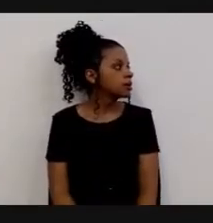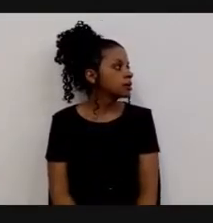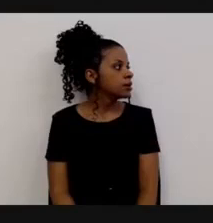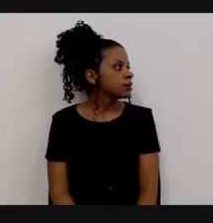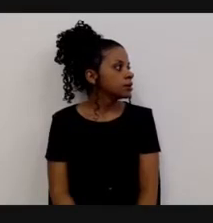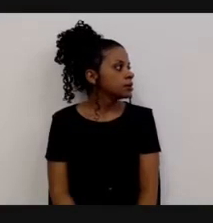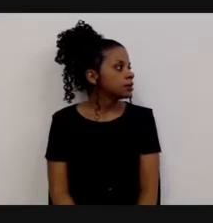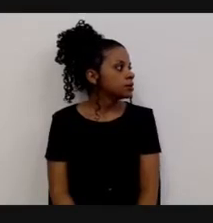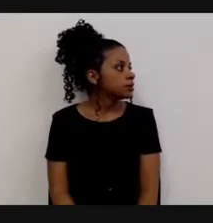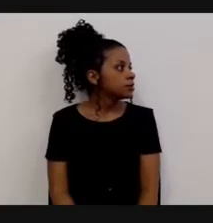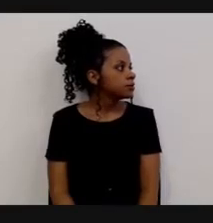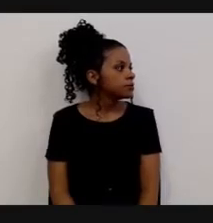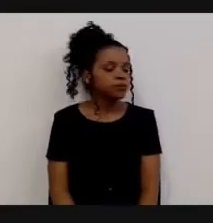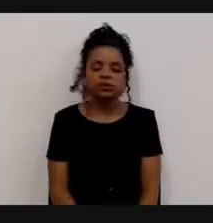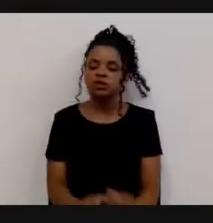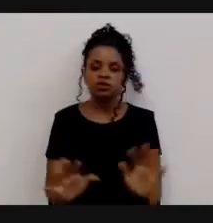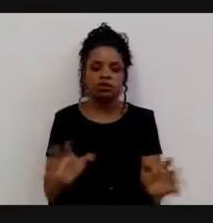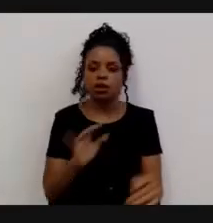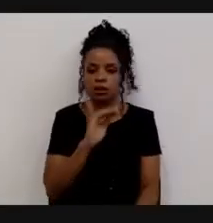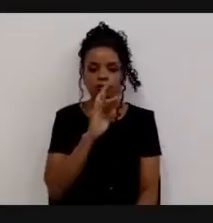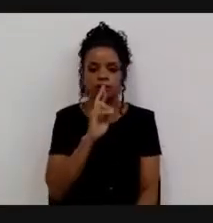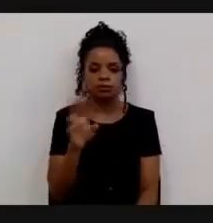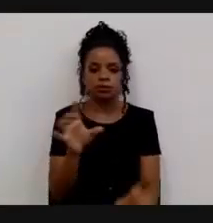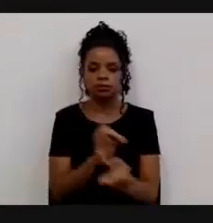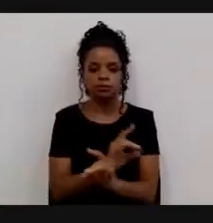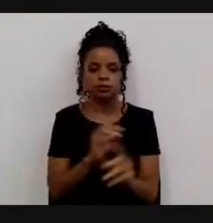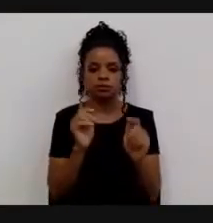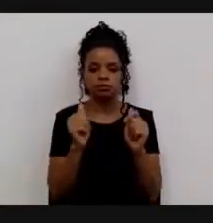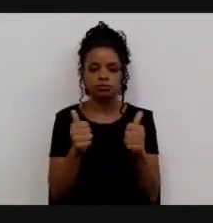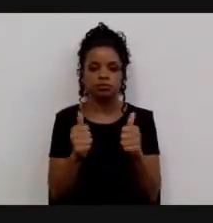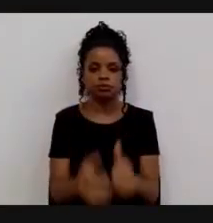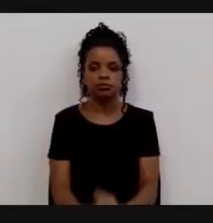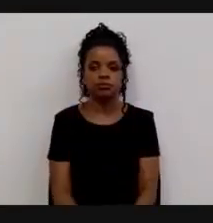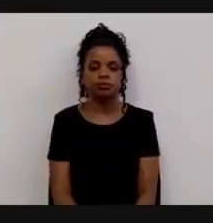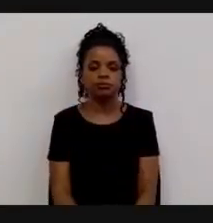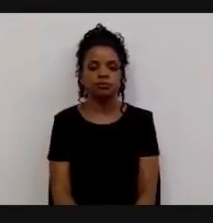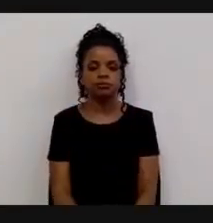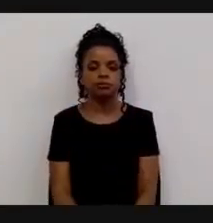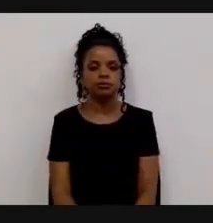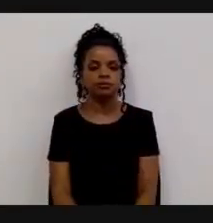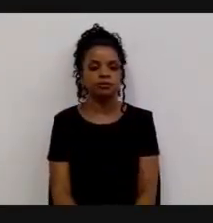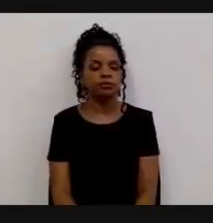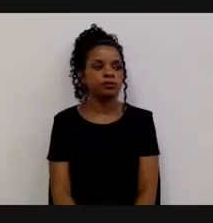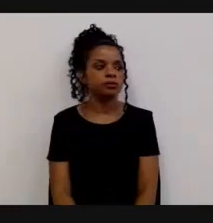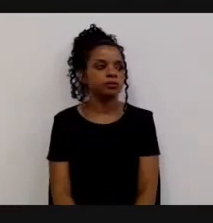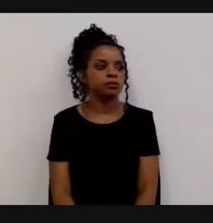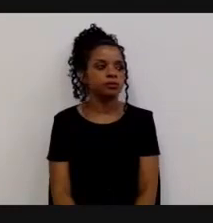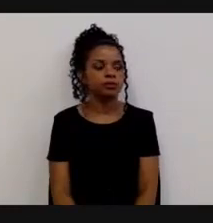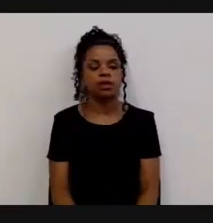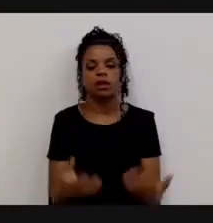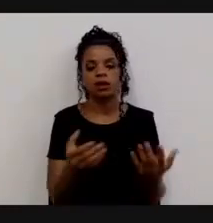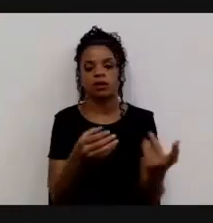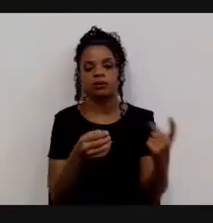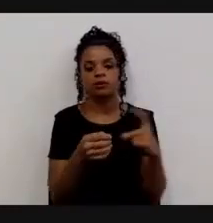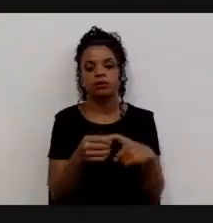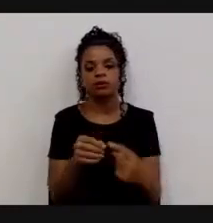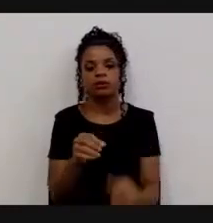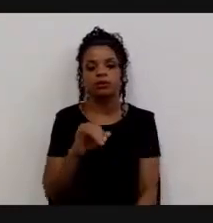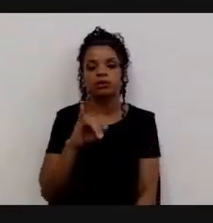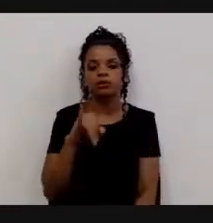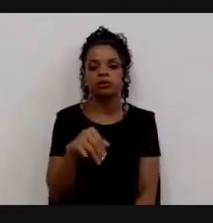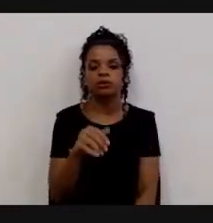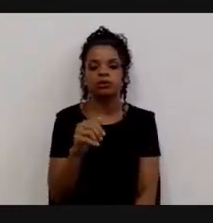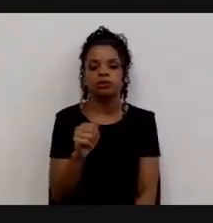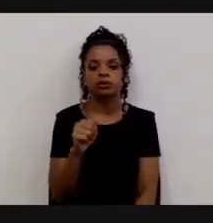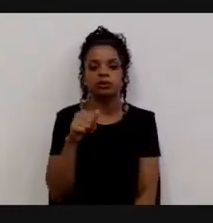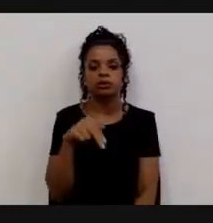Eu acho que eu já falei o suficiente, já está ok. Então, eu queria voltar agora com a Janete, que também a